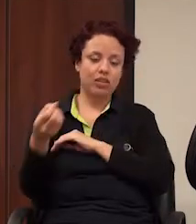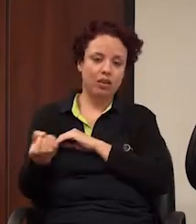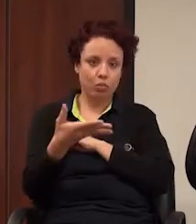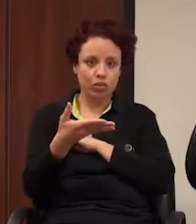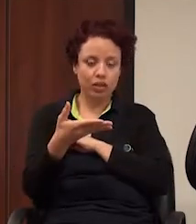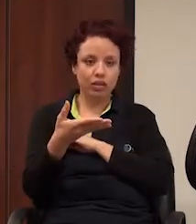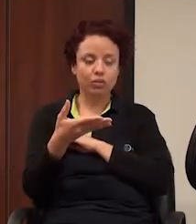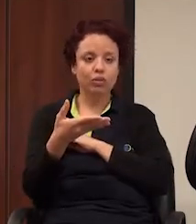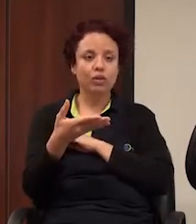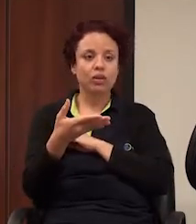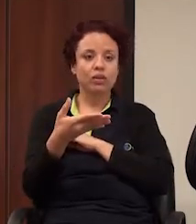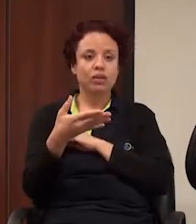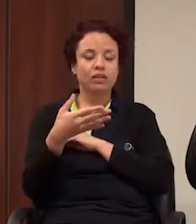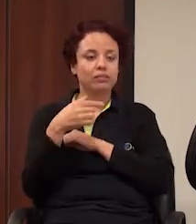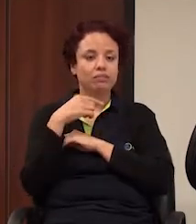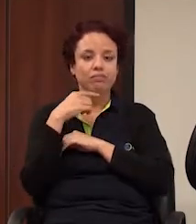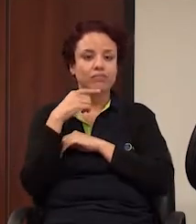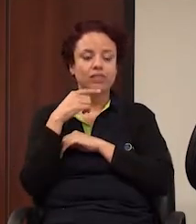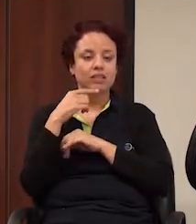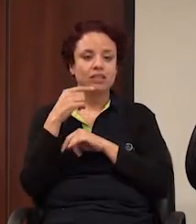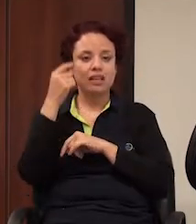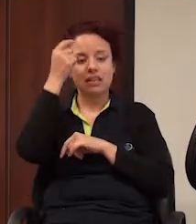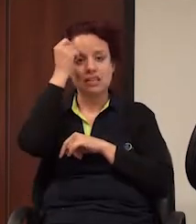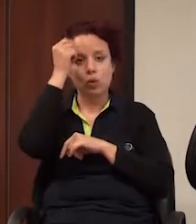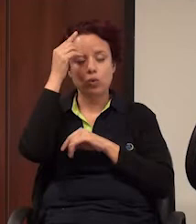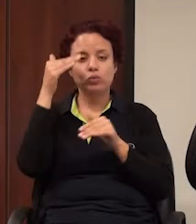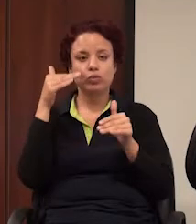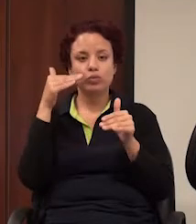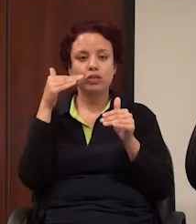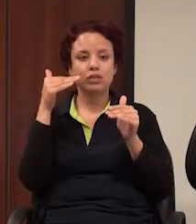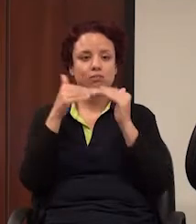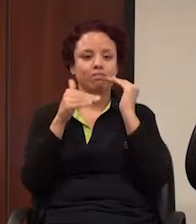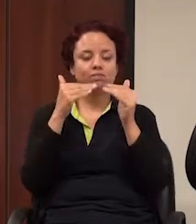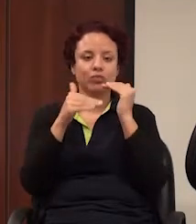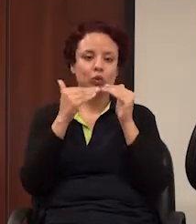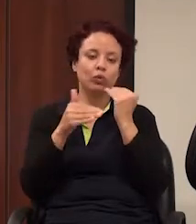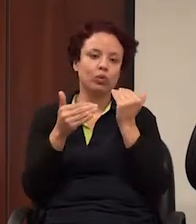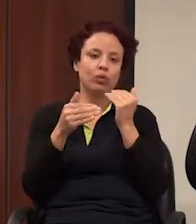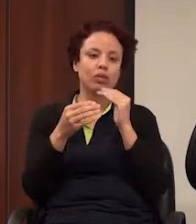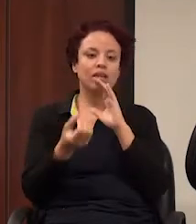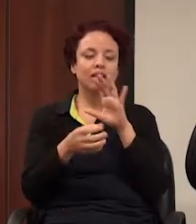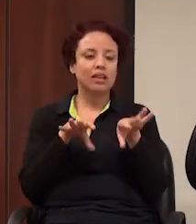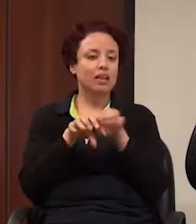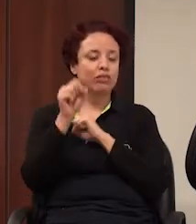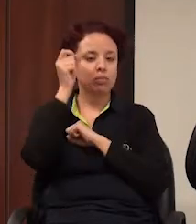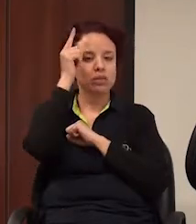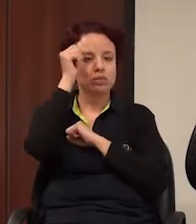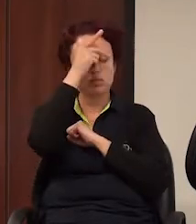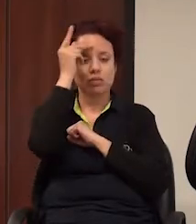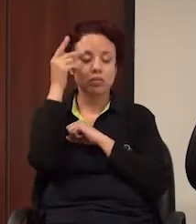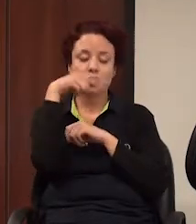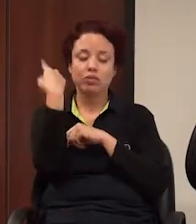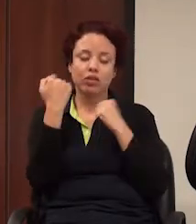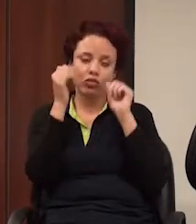né, acabam esbarrando justamente nesses paradigmas, nessas formações culturais que temos que respeitar